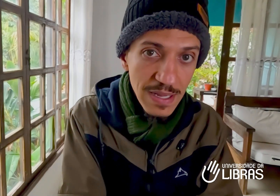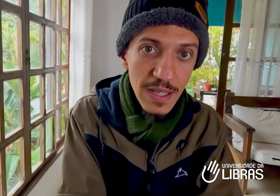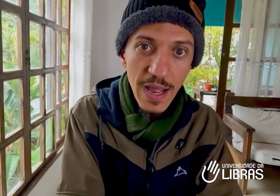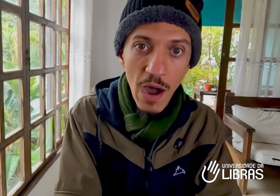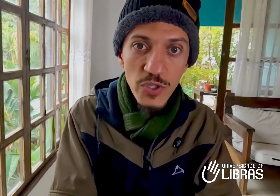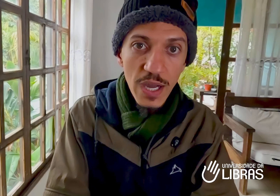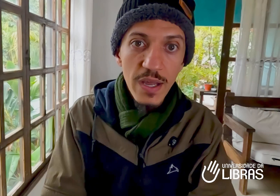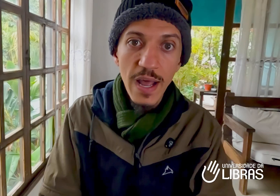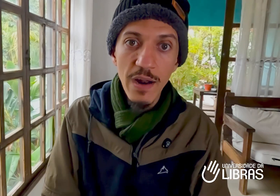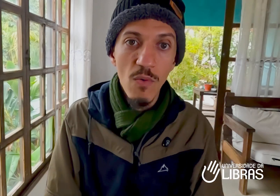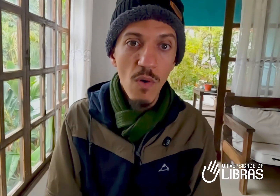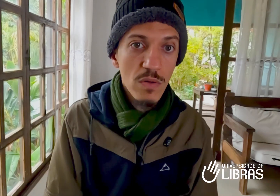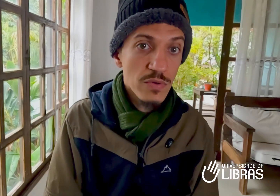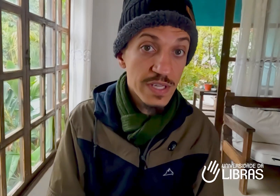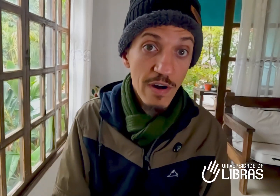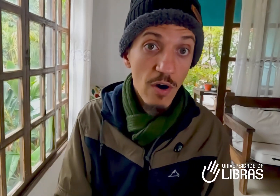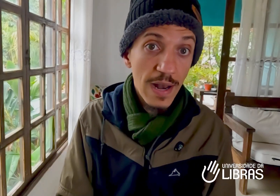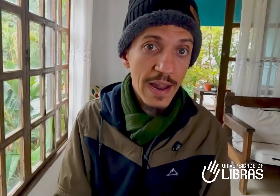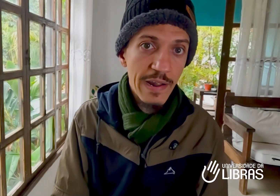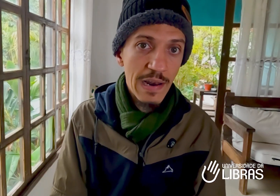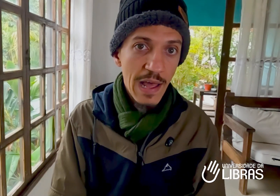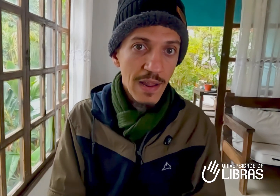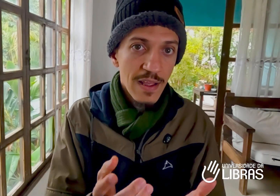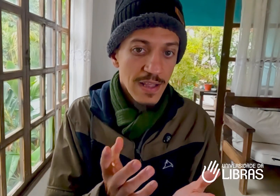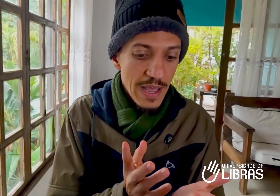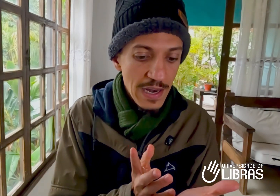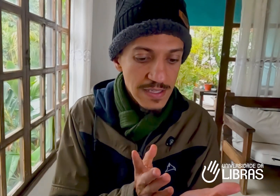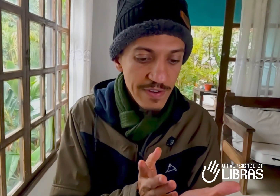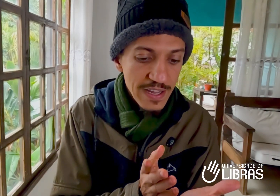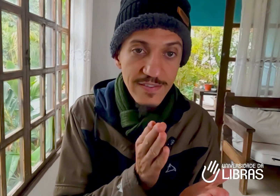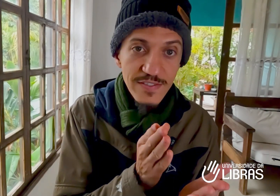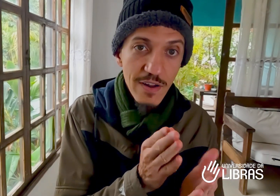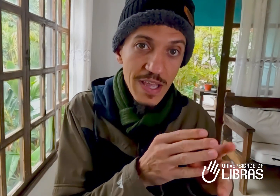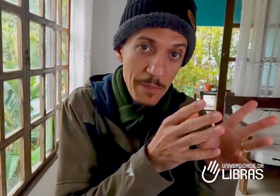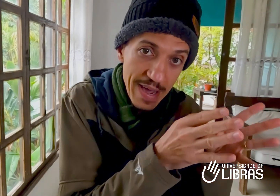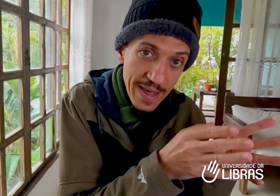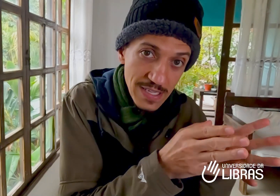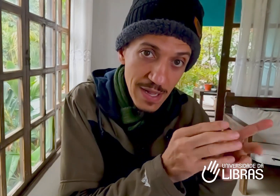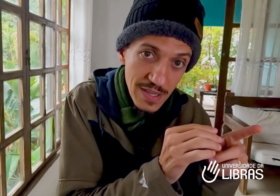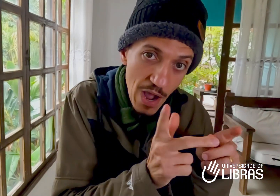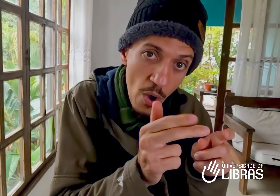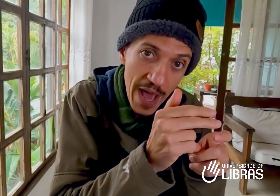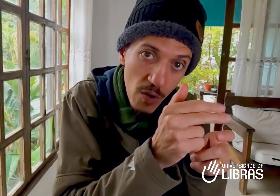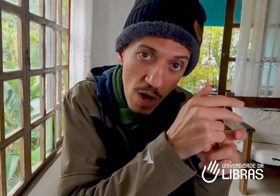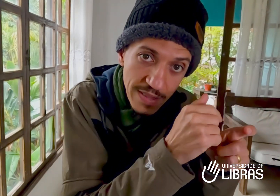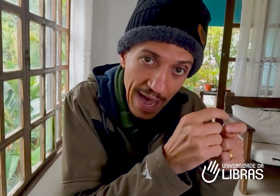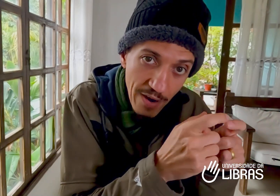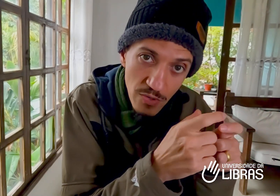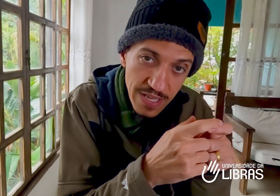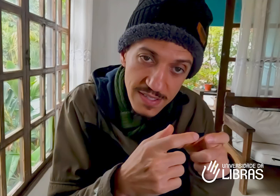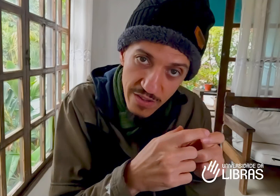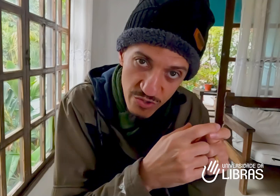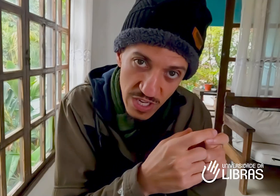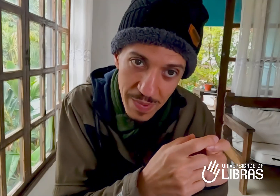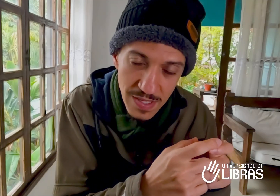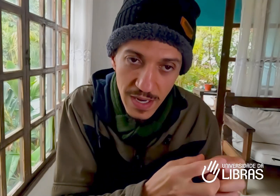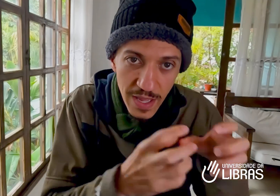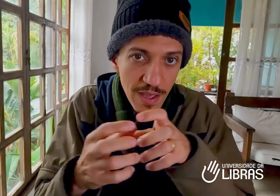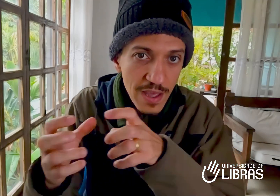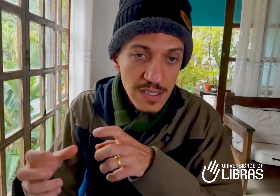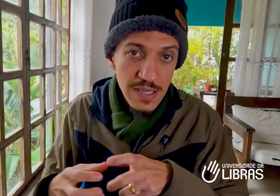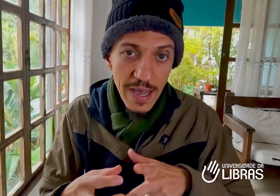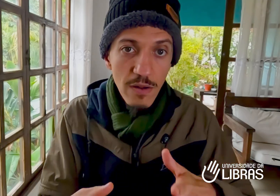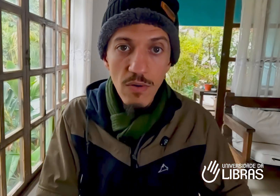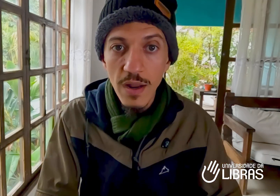esse material, já criaram outro, você vai olhar lá, eles na verdade fizeram o quê? Pegaram esse material, recortaram os desenhos de Libras